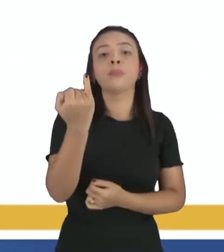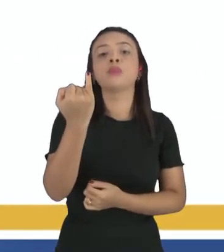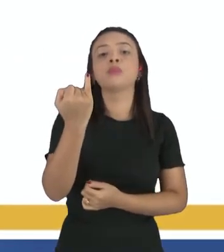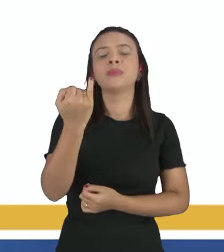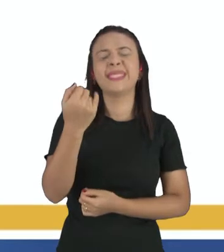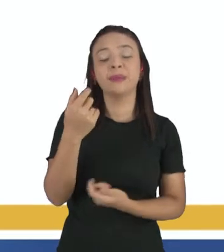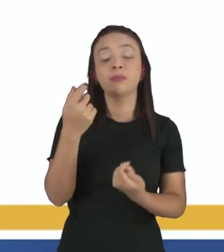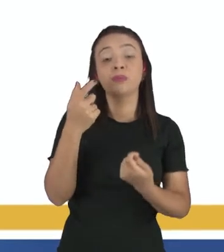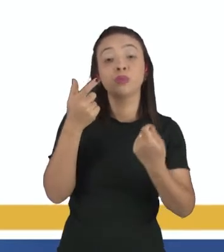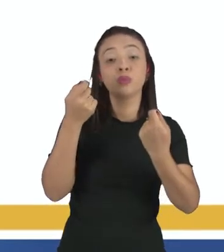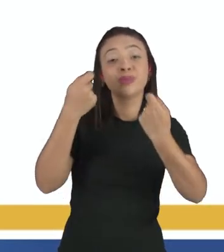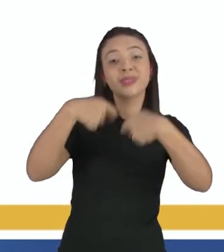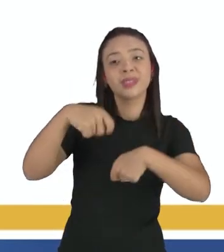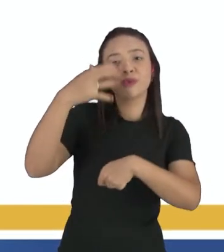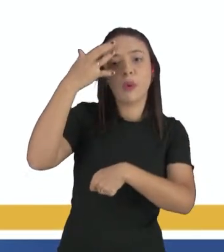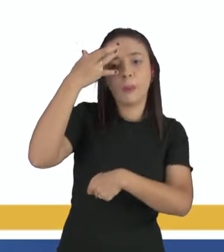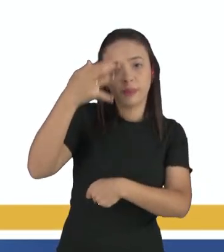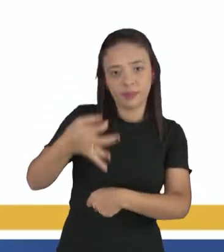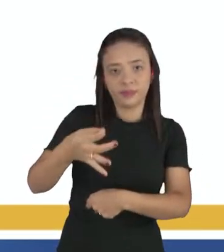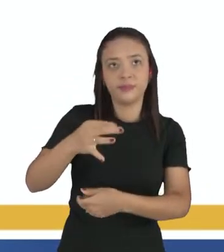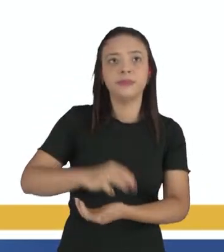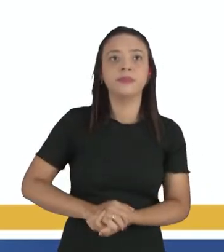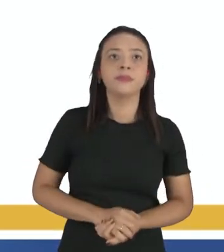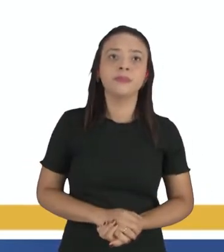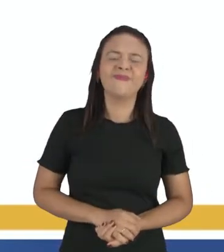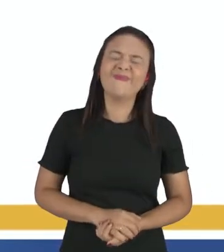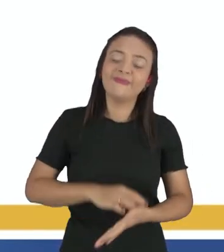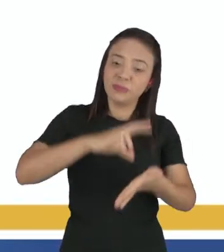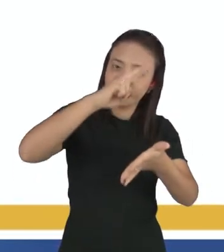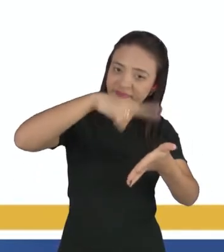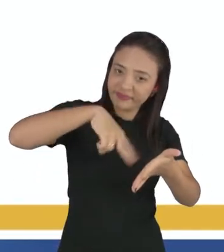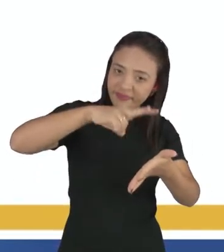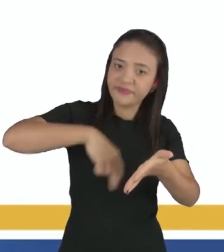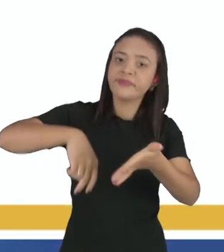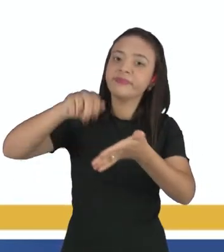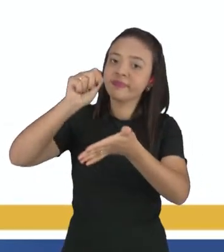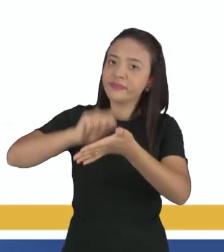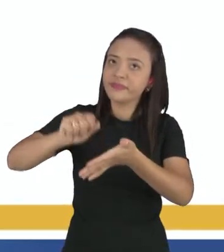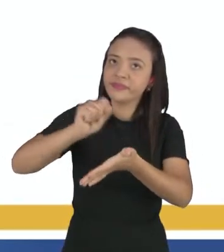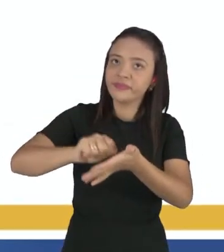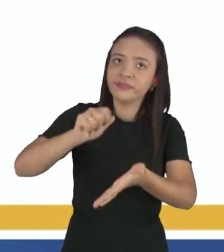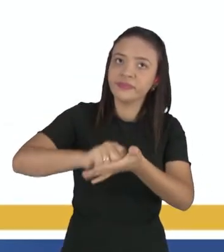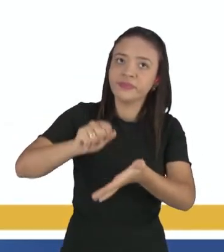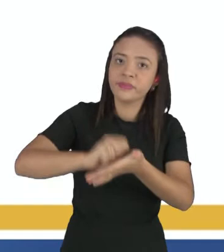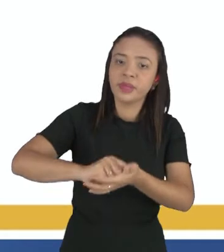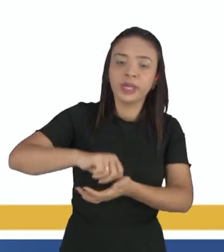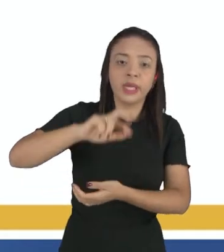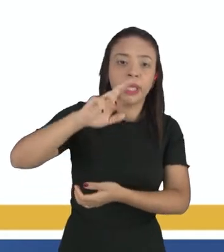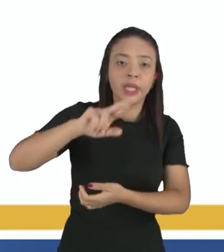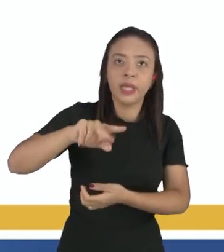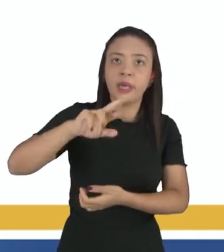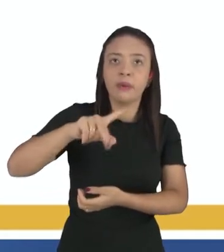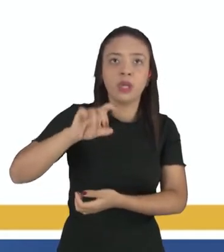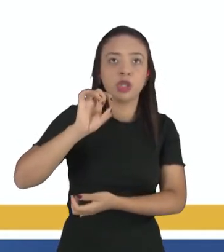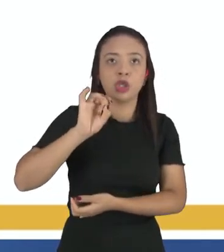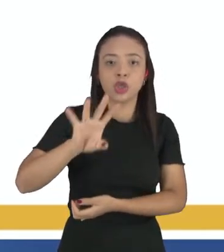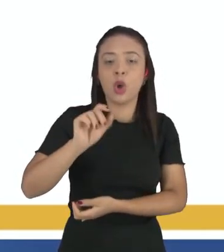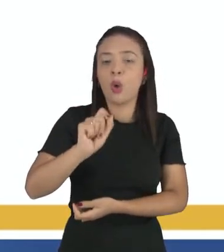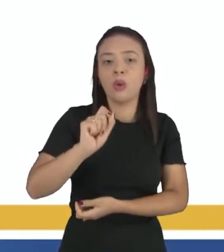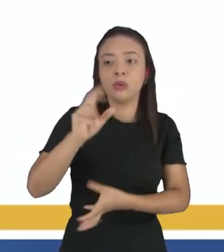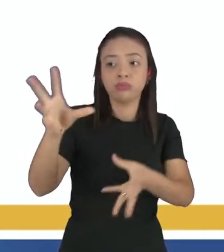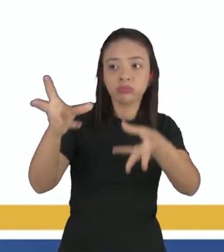possa refletir juntos, pessoal. Ler e escrever não é meramente um instrumento de obtenção